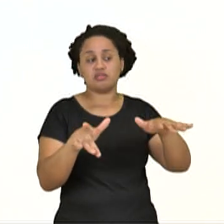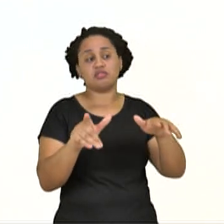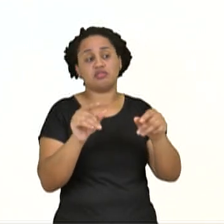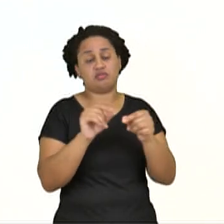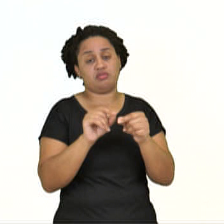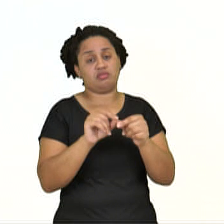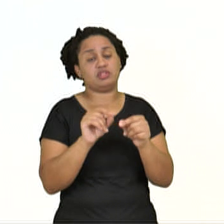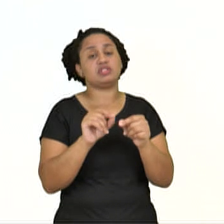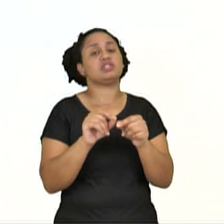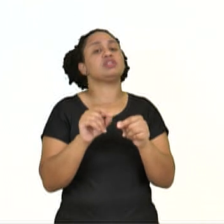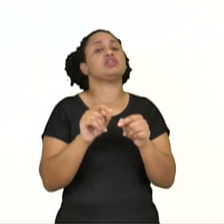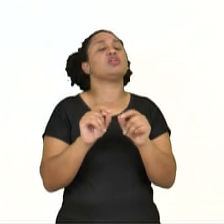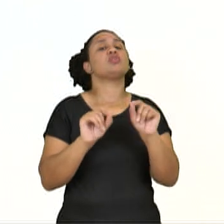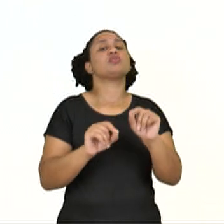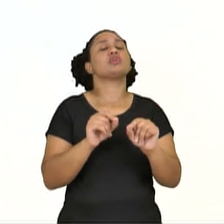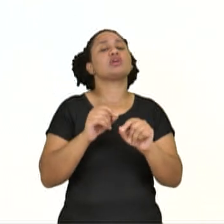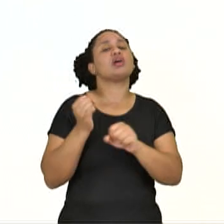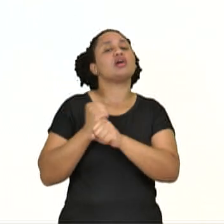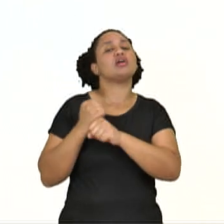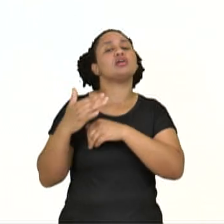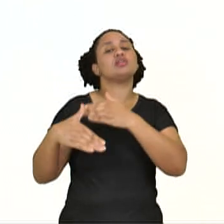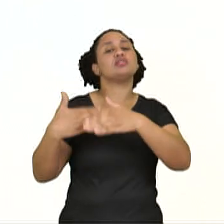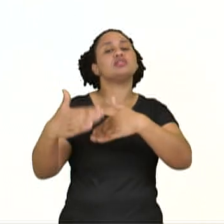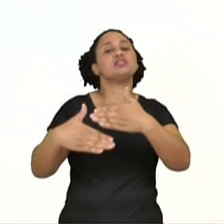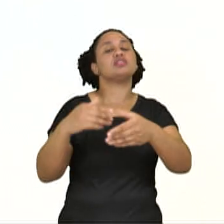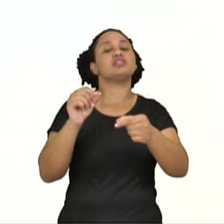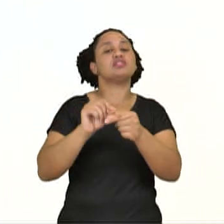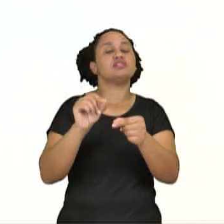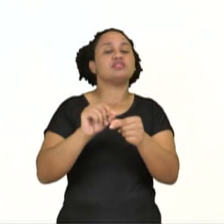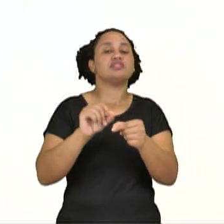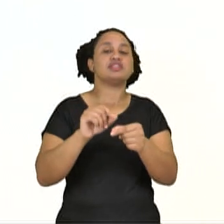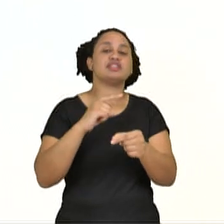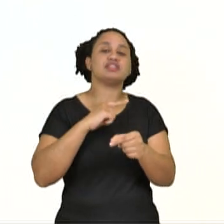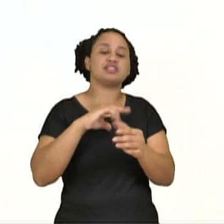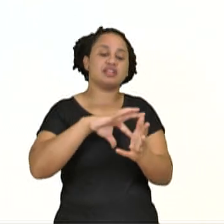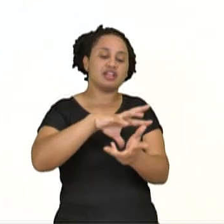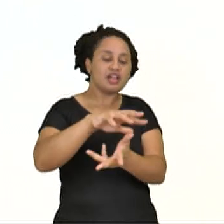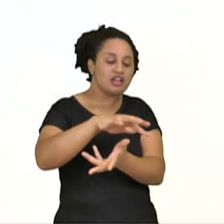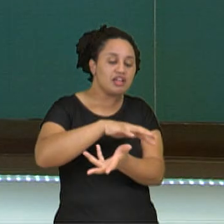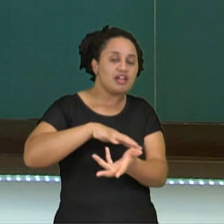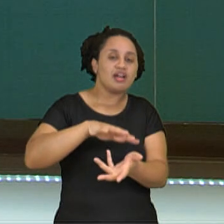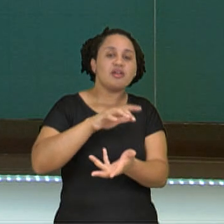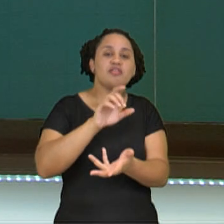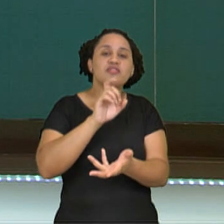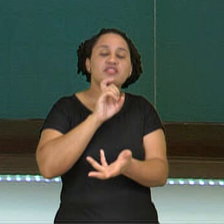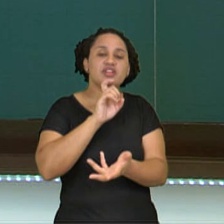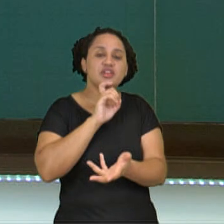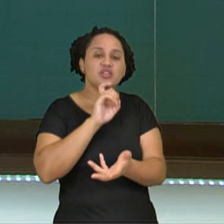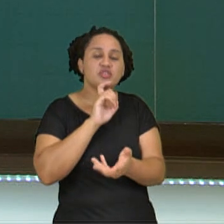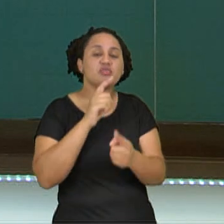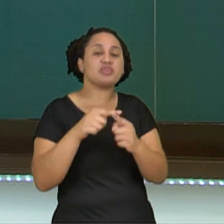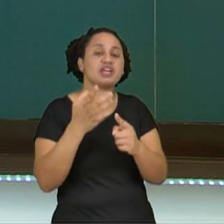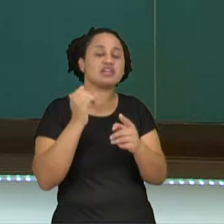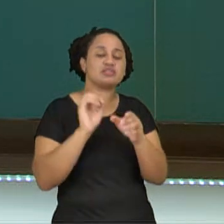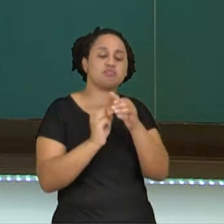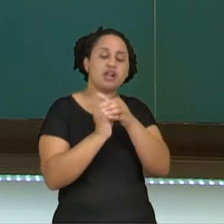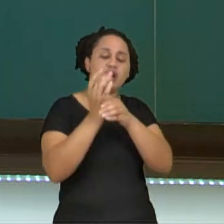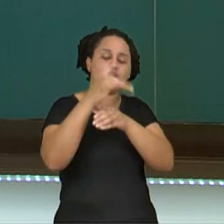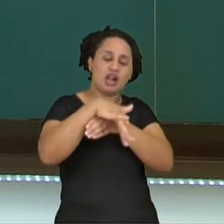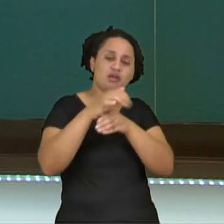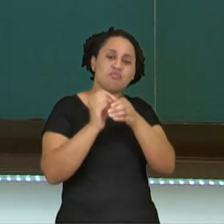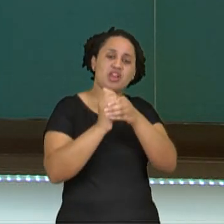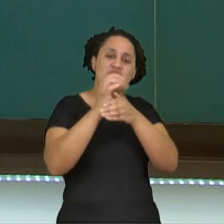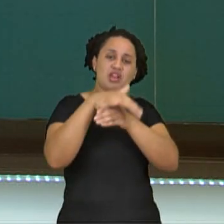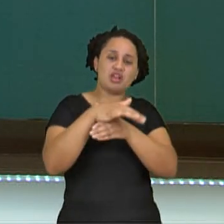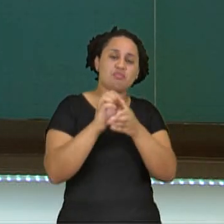de muito tempo, o quê? O resfriamento da superfície terrestre, porque eu tinha muitos vulcões entrando em erupção.